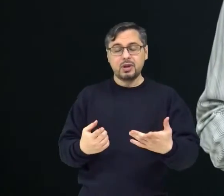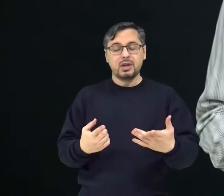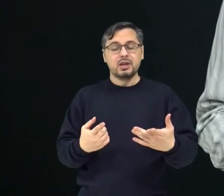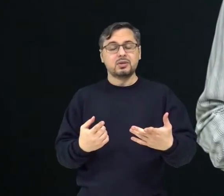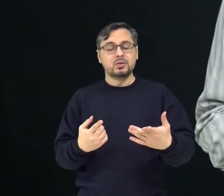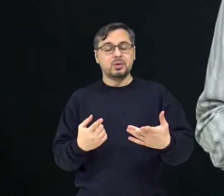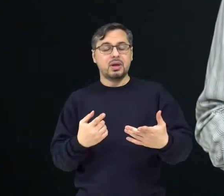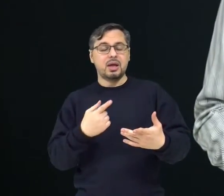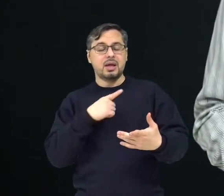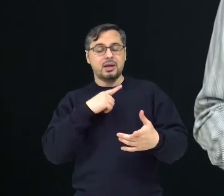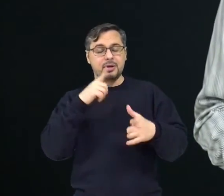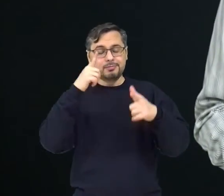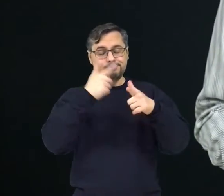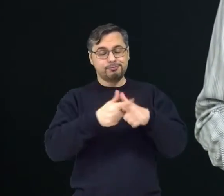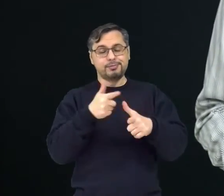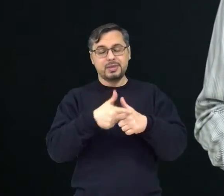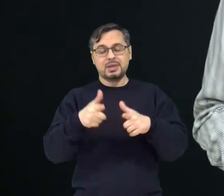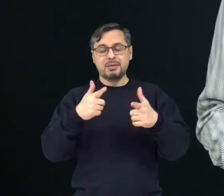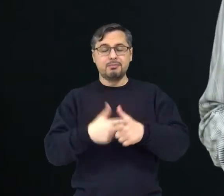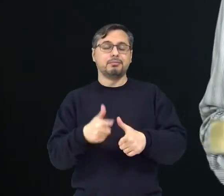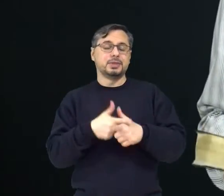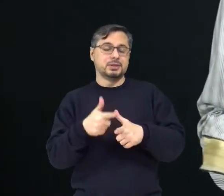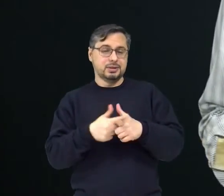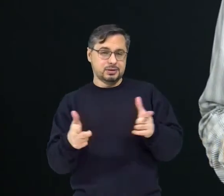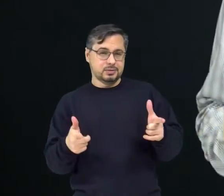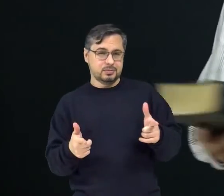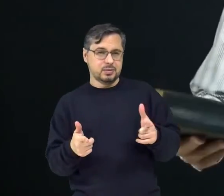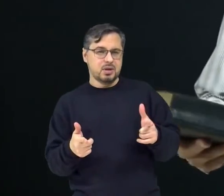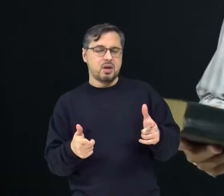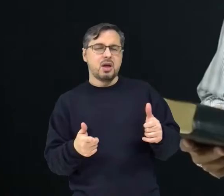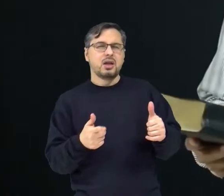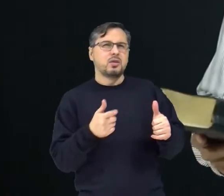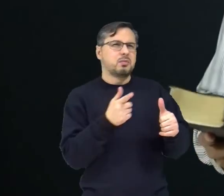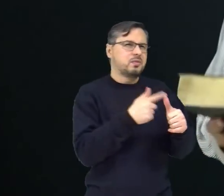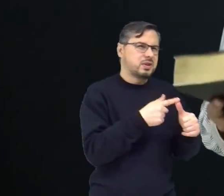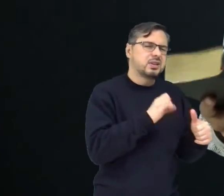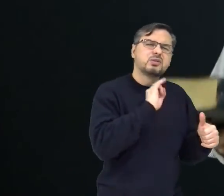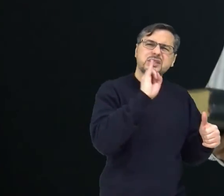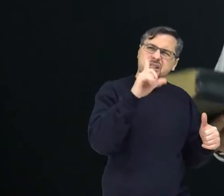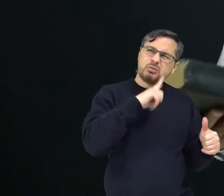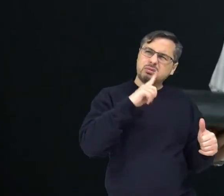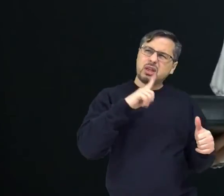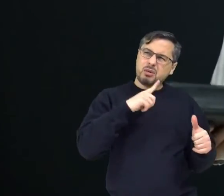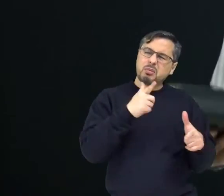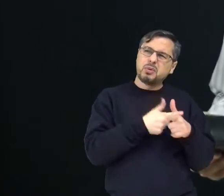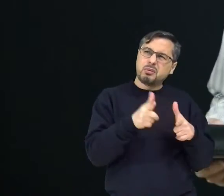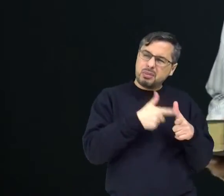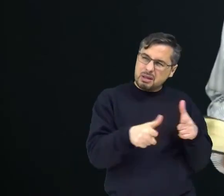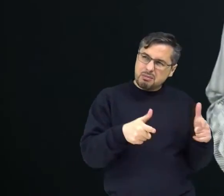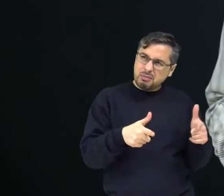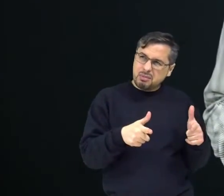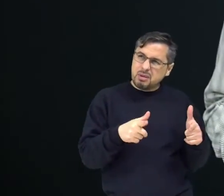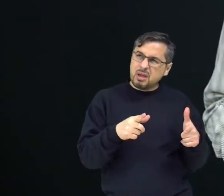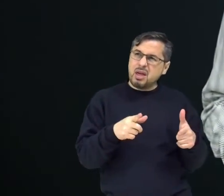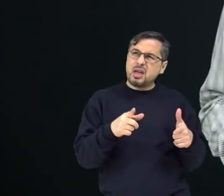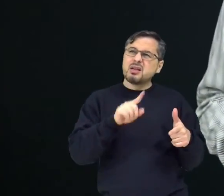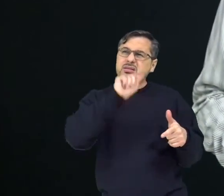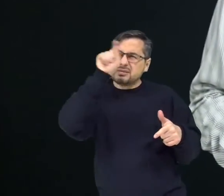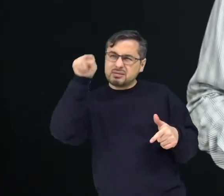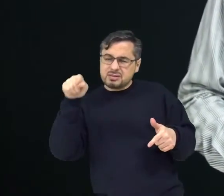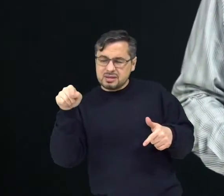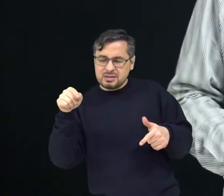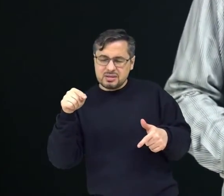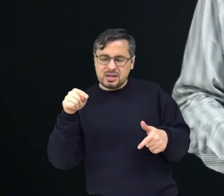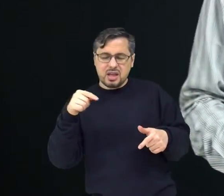eu quero destacar aqui. Primeiro, se eu tenho problemas, eu estou em pecado? Não! Diz respeito à própria existência e à própria vida. A